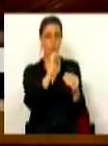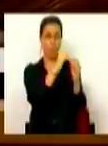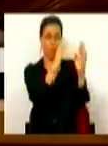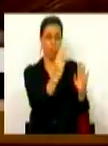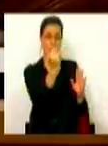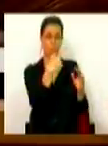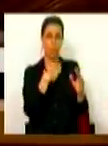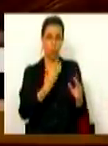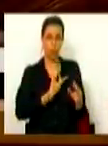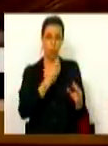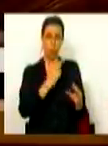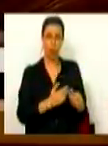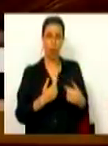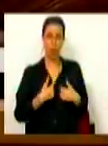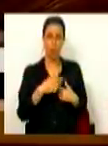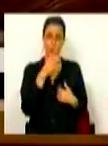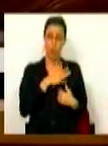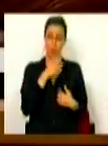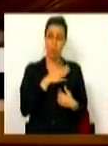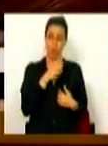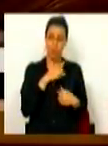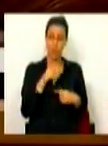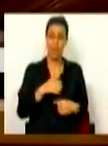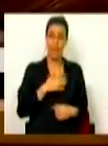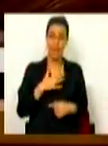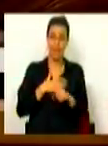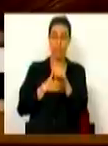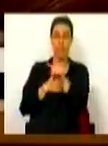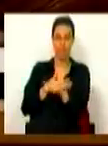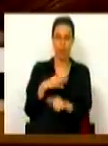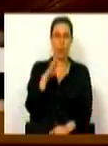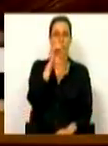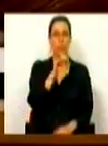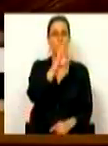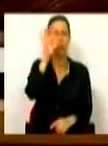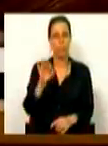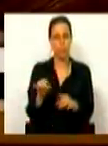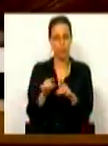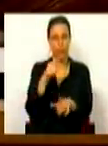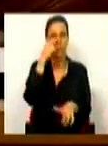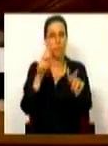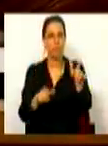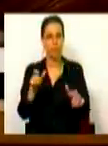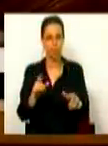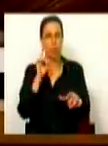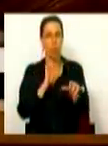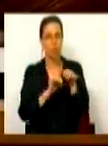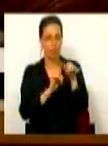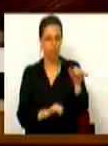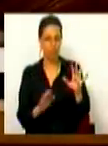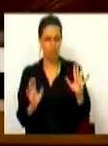instituto. Ela explicou-nos que nesta empresa 80% do pessoal é